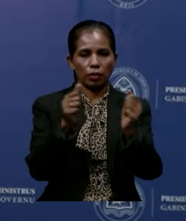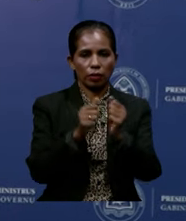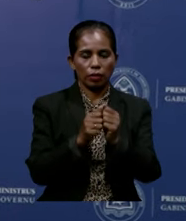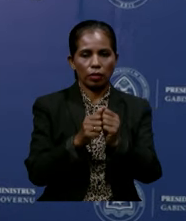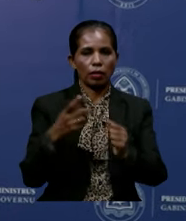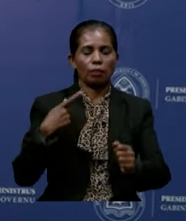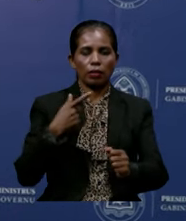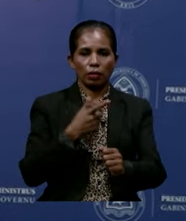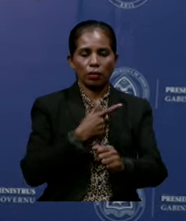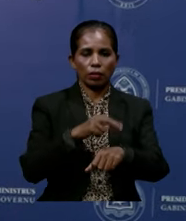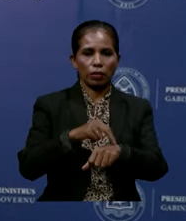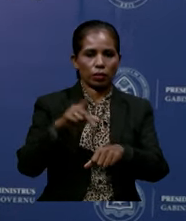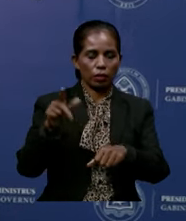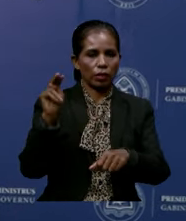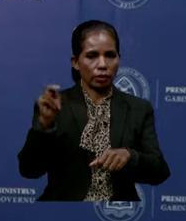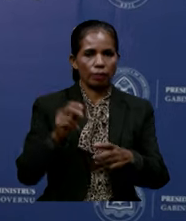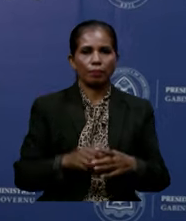iha parlemen tuh nih yang,